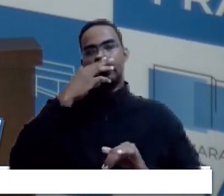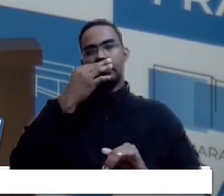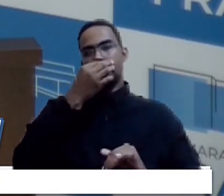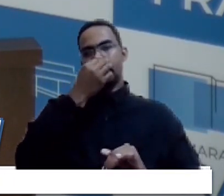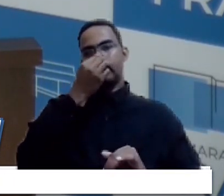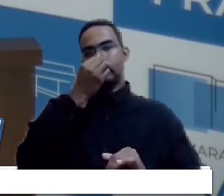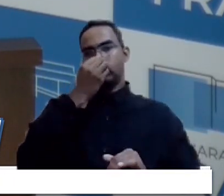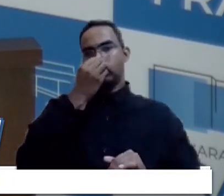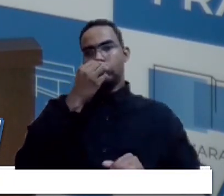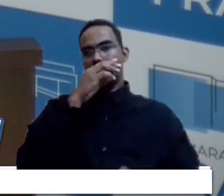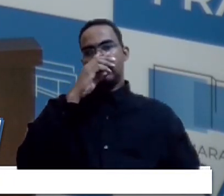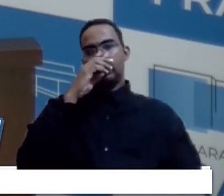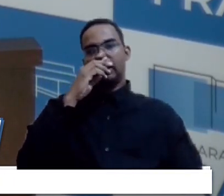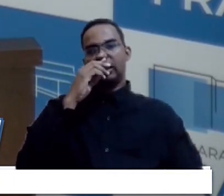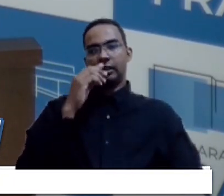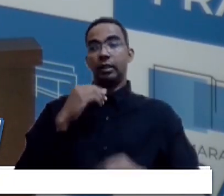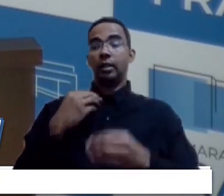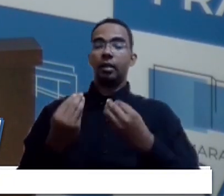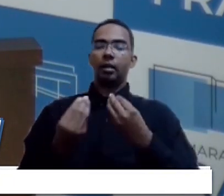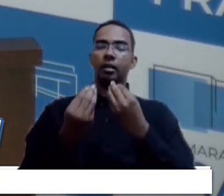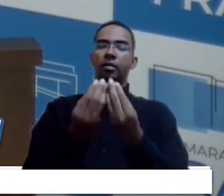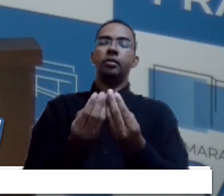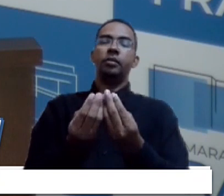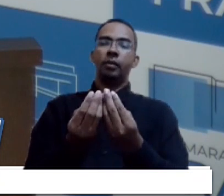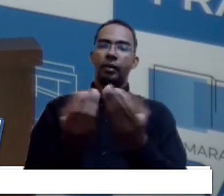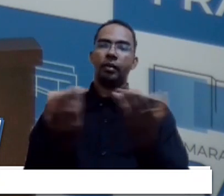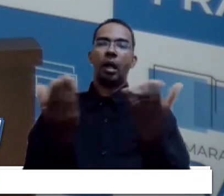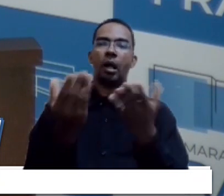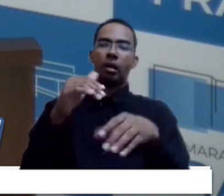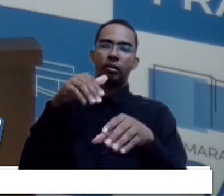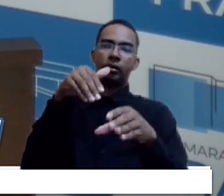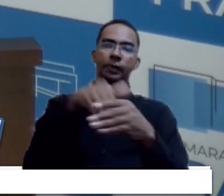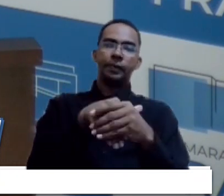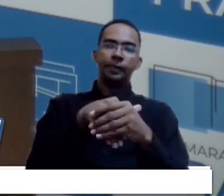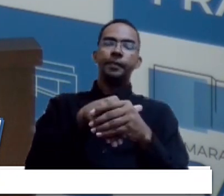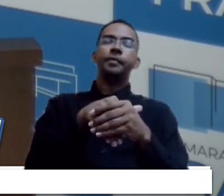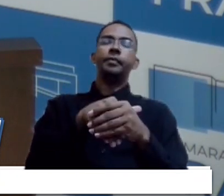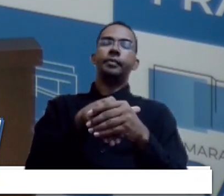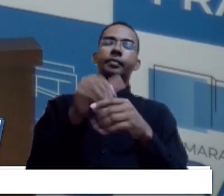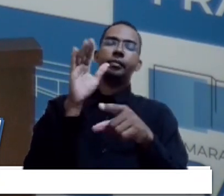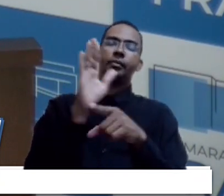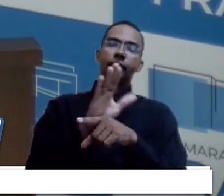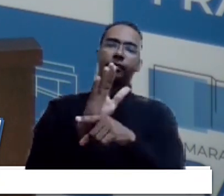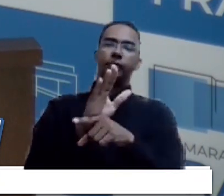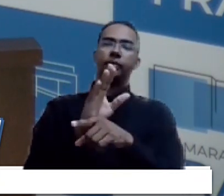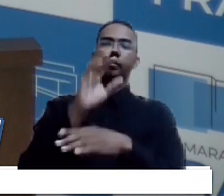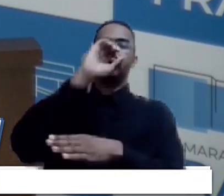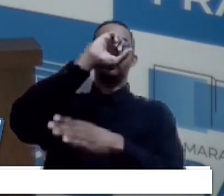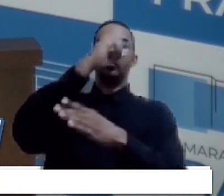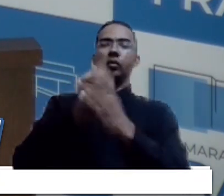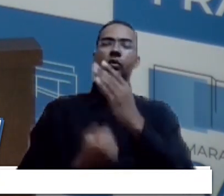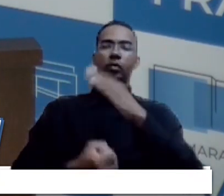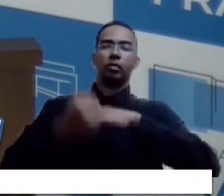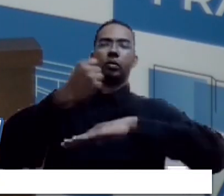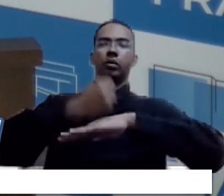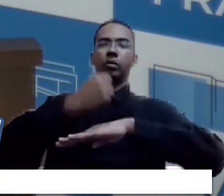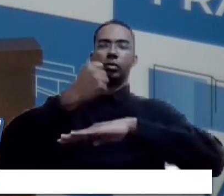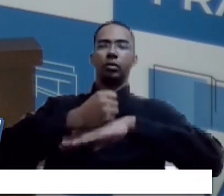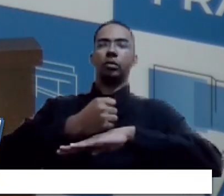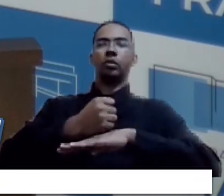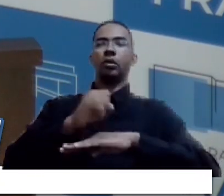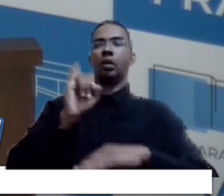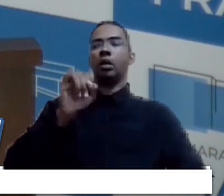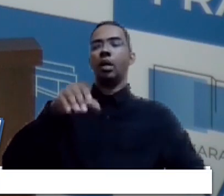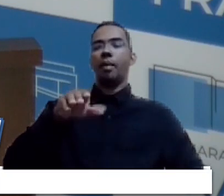E a gente vai oportunamente votar esse projeto para tornar o basquete francano patrimônio material da